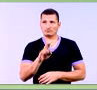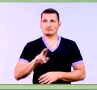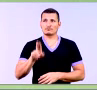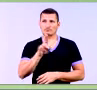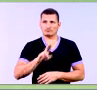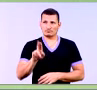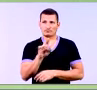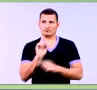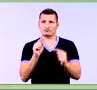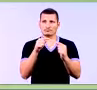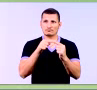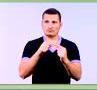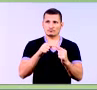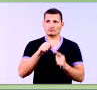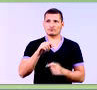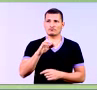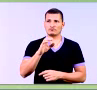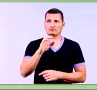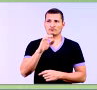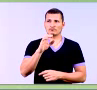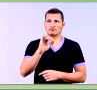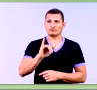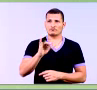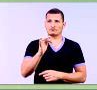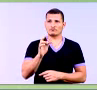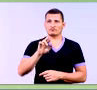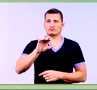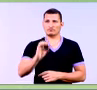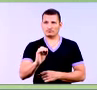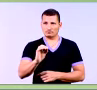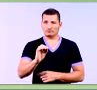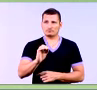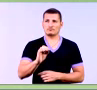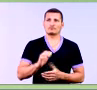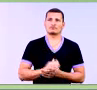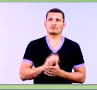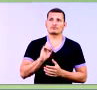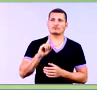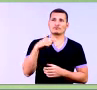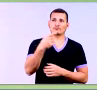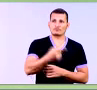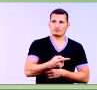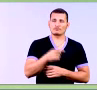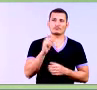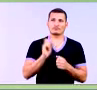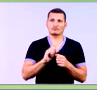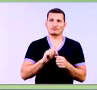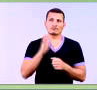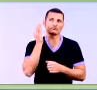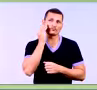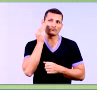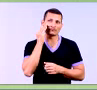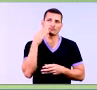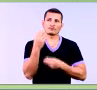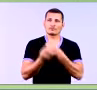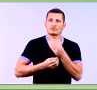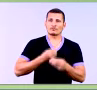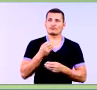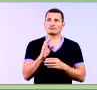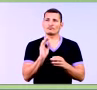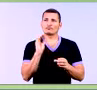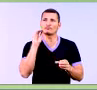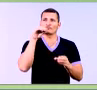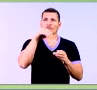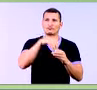IFRO. Depois nós fizemos uma verificação de como inserir uma informação no